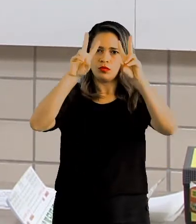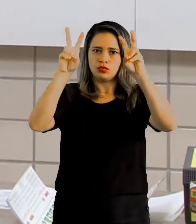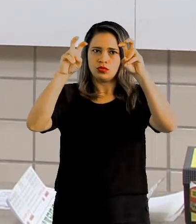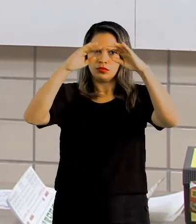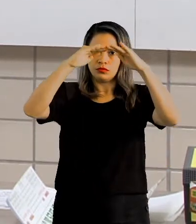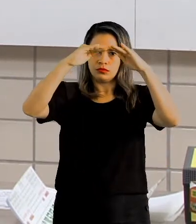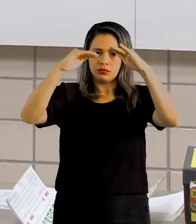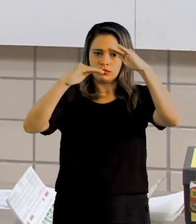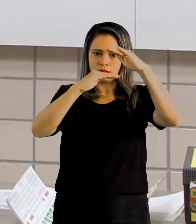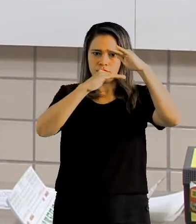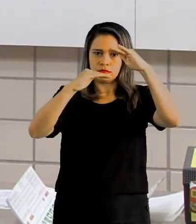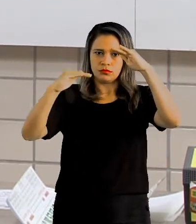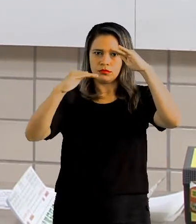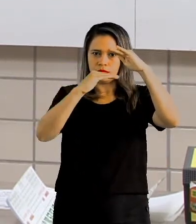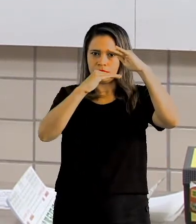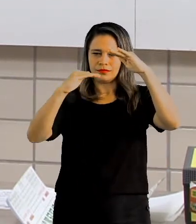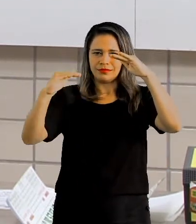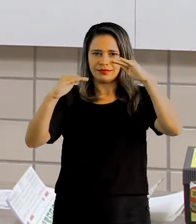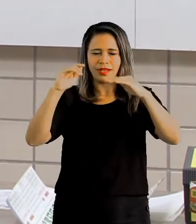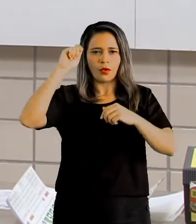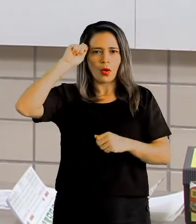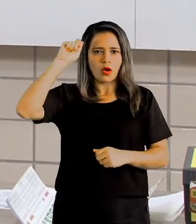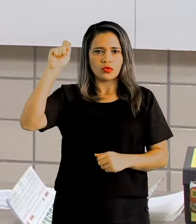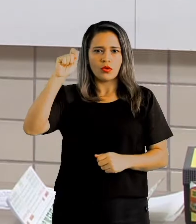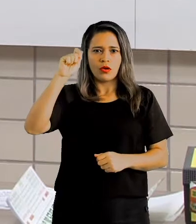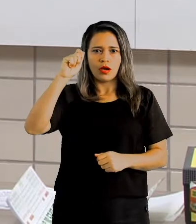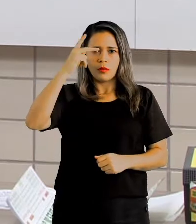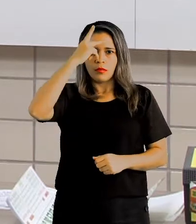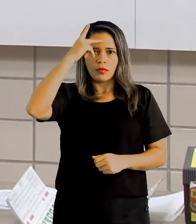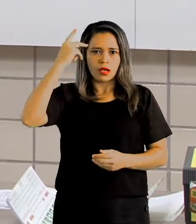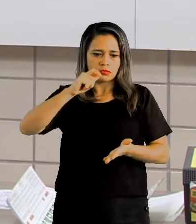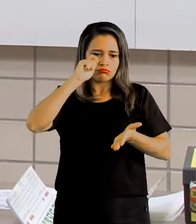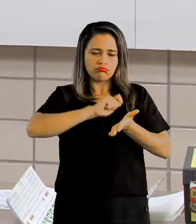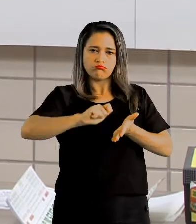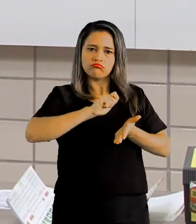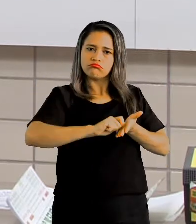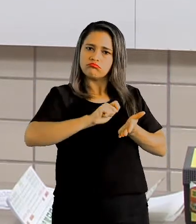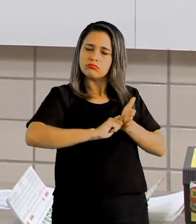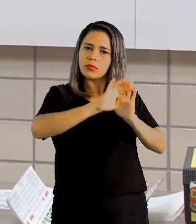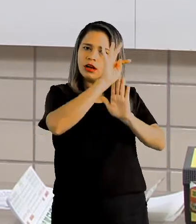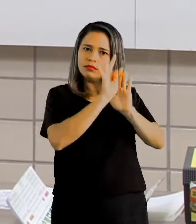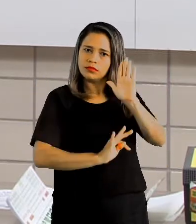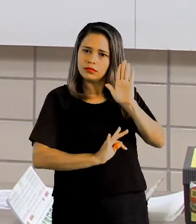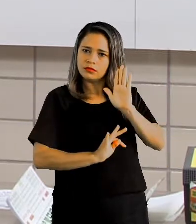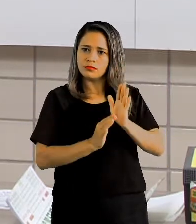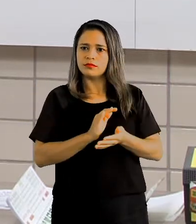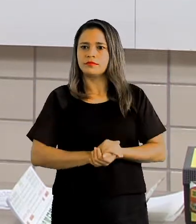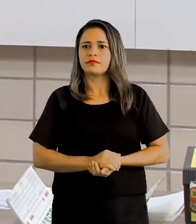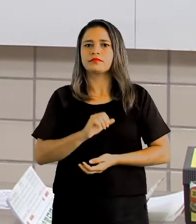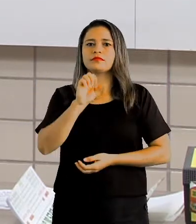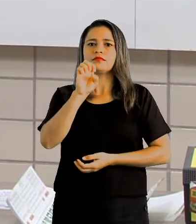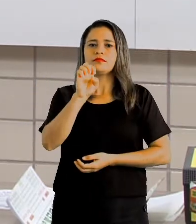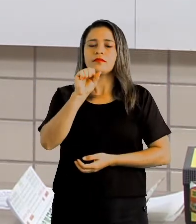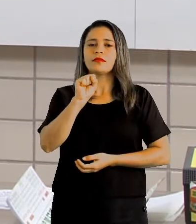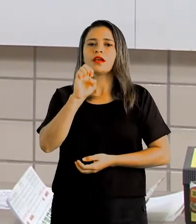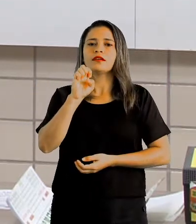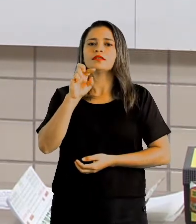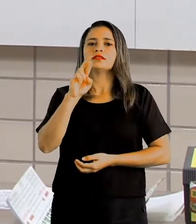Dá uma olhadinha. O autor é quem escreve o texto. É o que mesmo? É isso, Sérgio